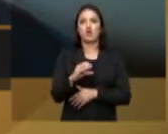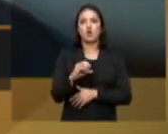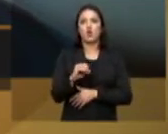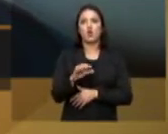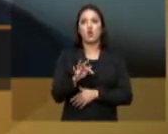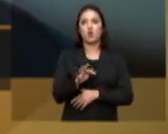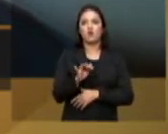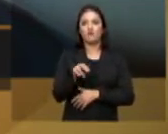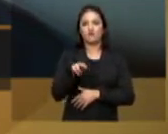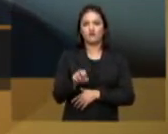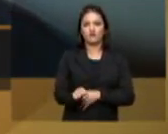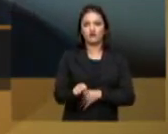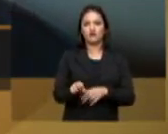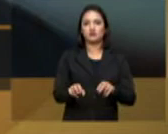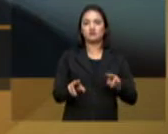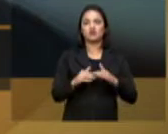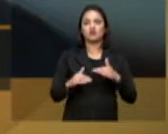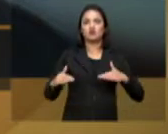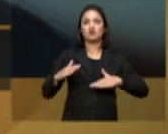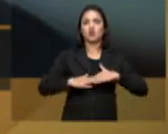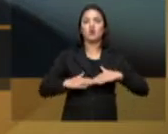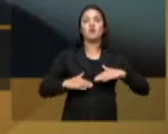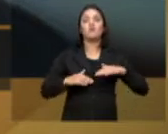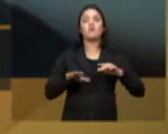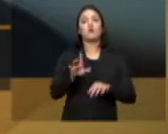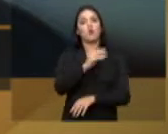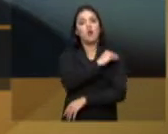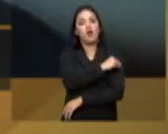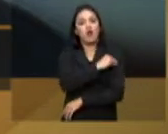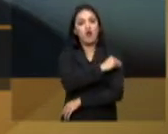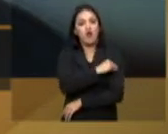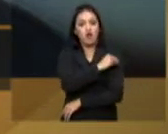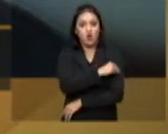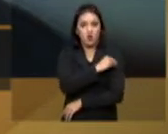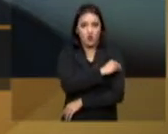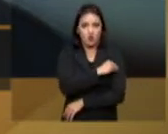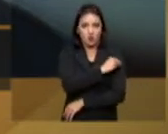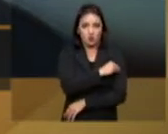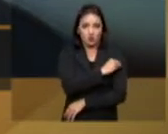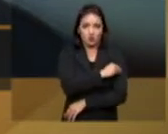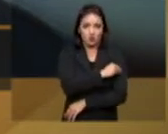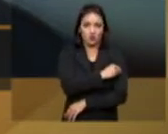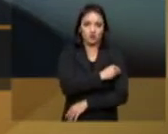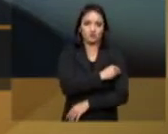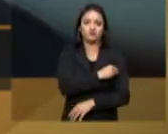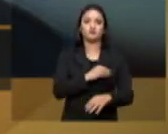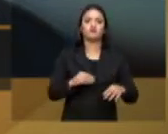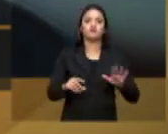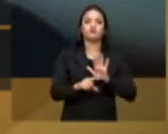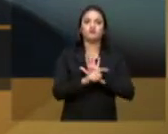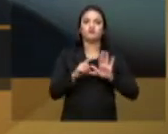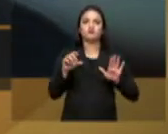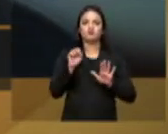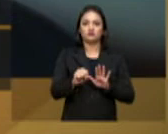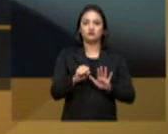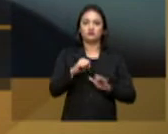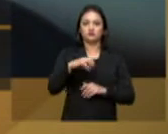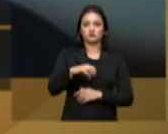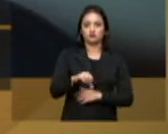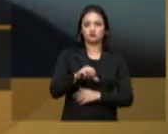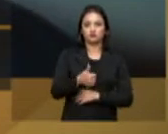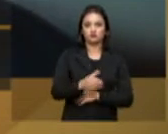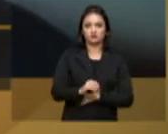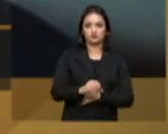referentes à venda de álcool, inclusive para fins carburantes, parágrafos 8º, 9º, 10 e 11 do artigo 5º,